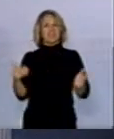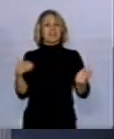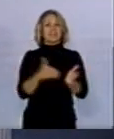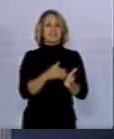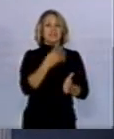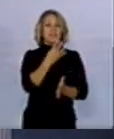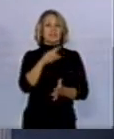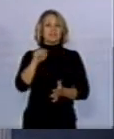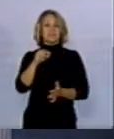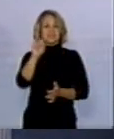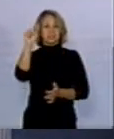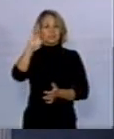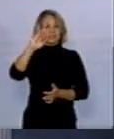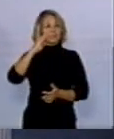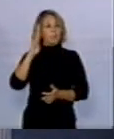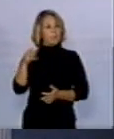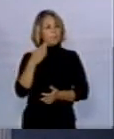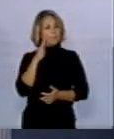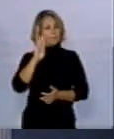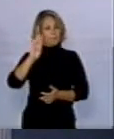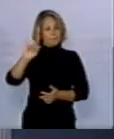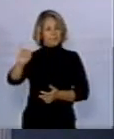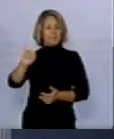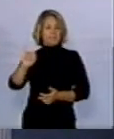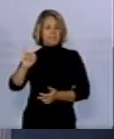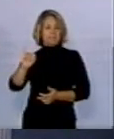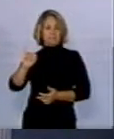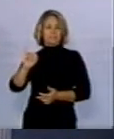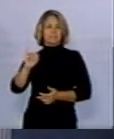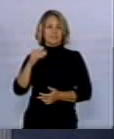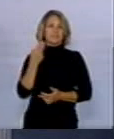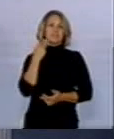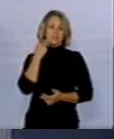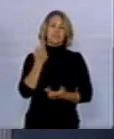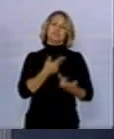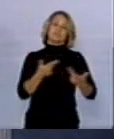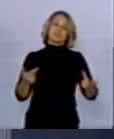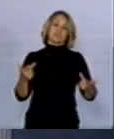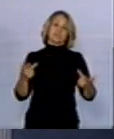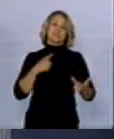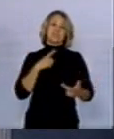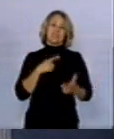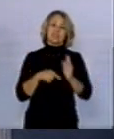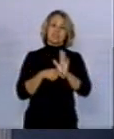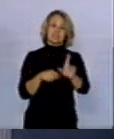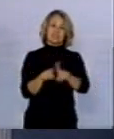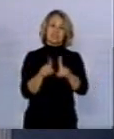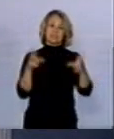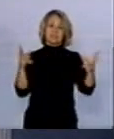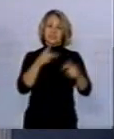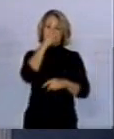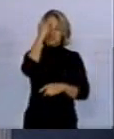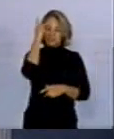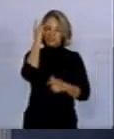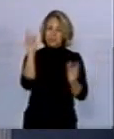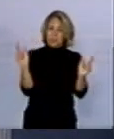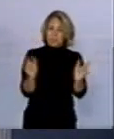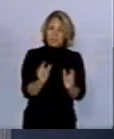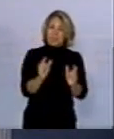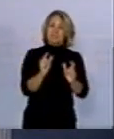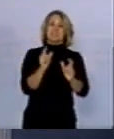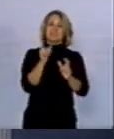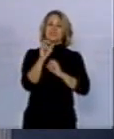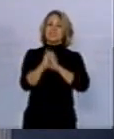em termos de bem-estar. Existem também os benefícios para os agentes de mercado, ou seja, os pequenos provedores de internet,